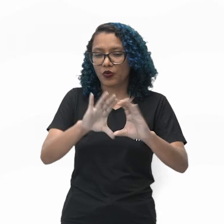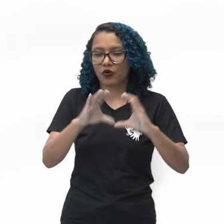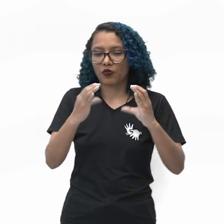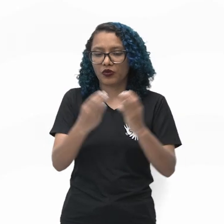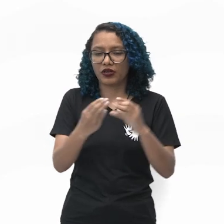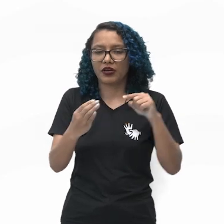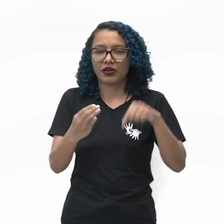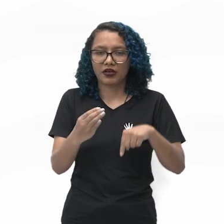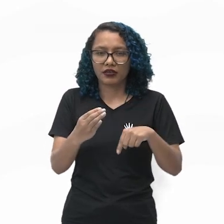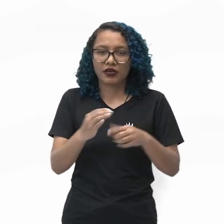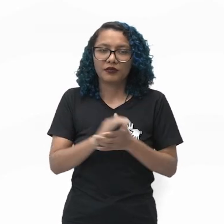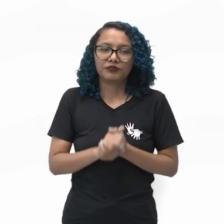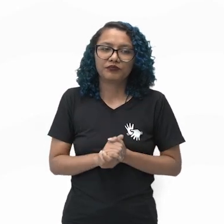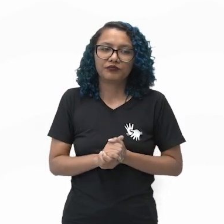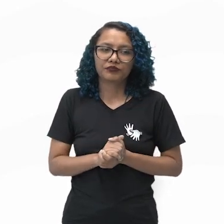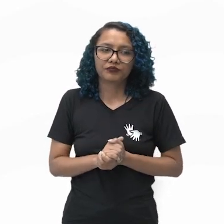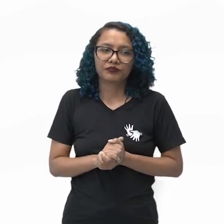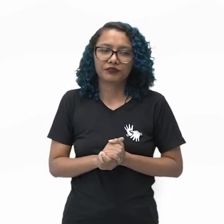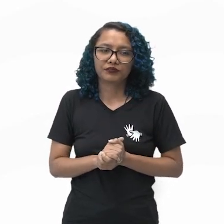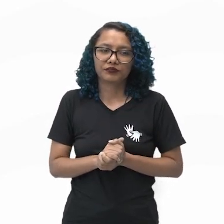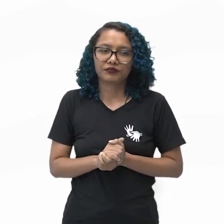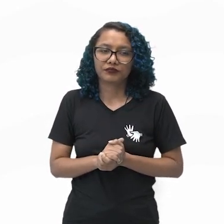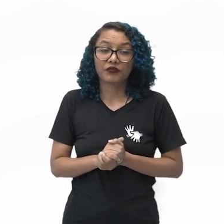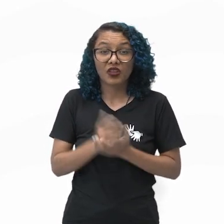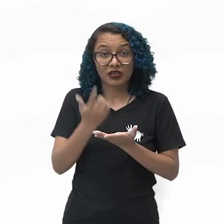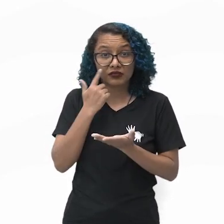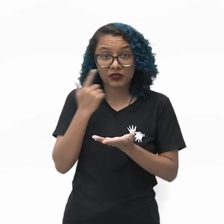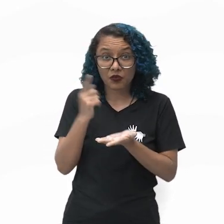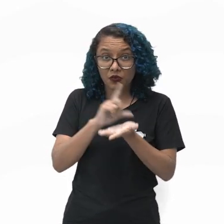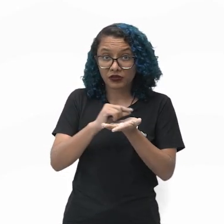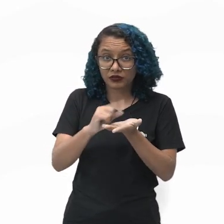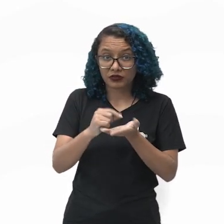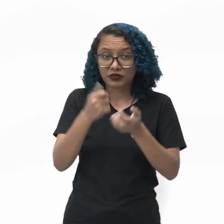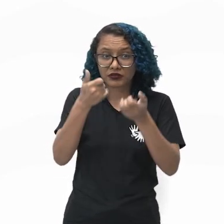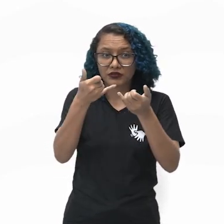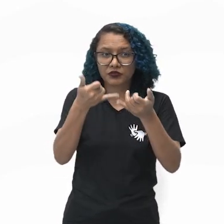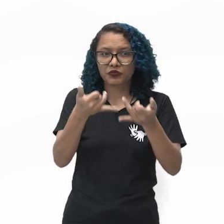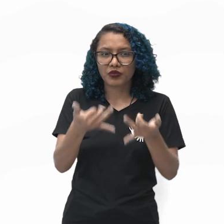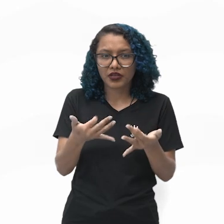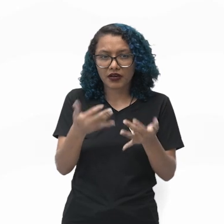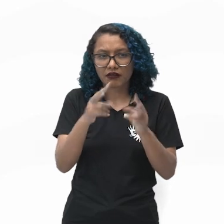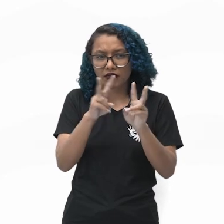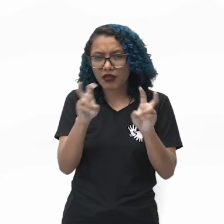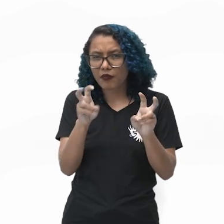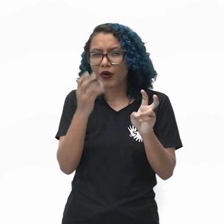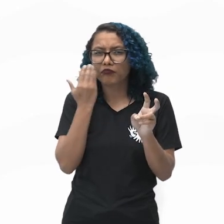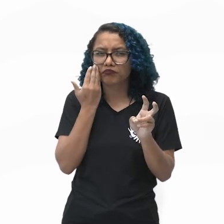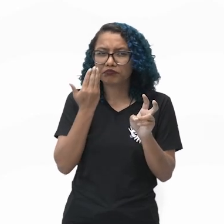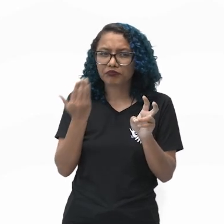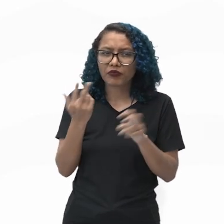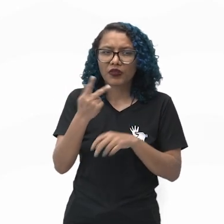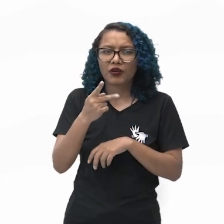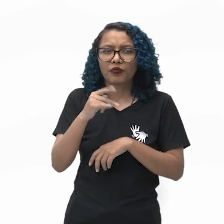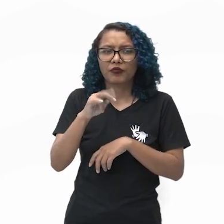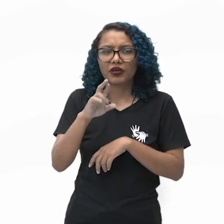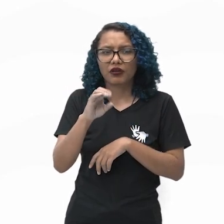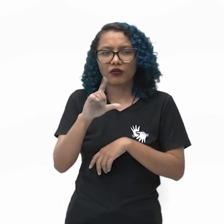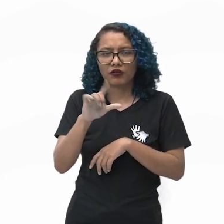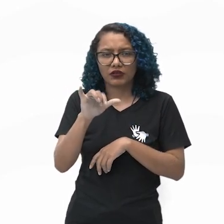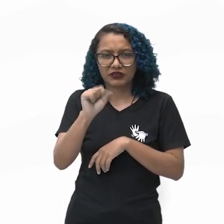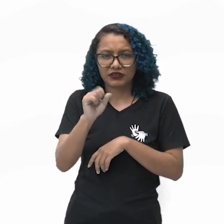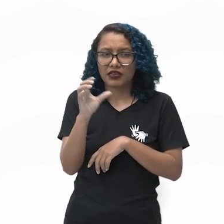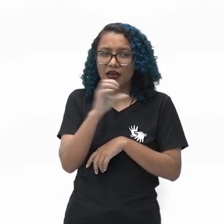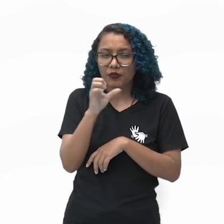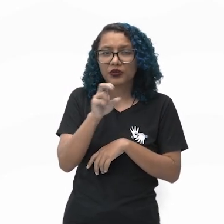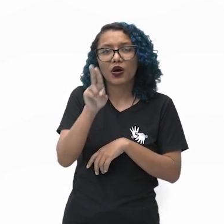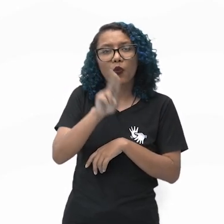que vem de um artigo científico, onde ele vem com o título Pirólise rápida com resíduos de